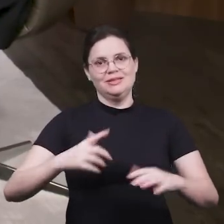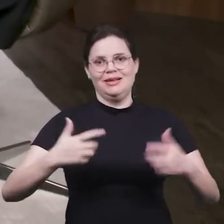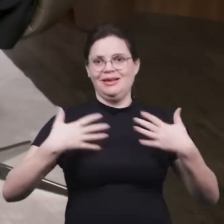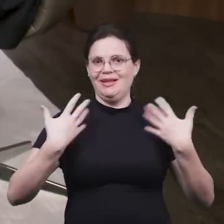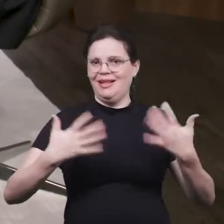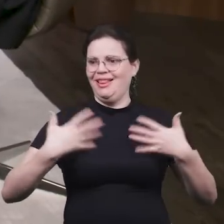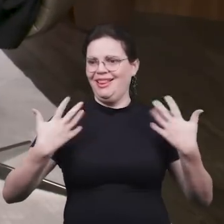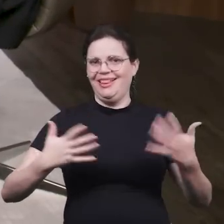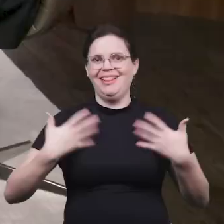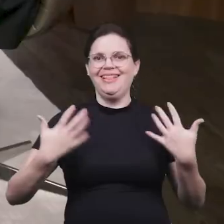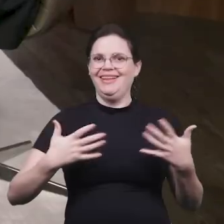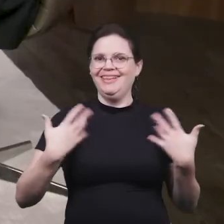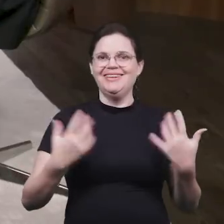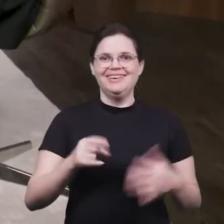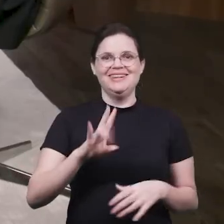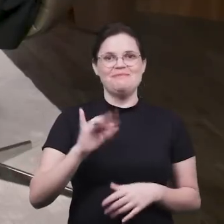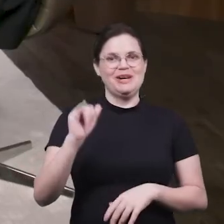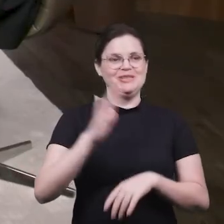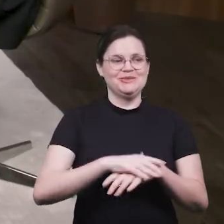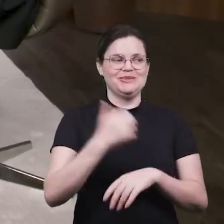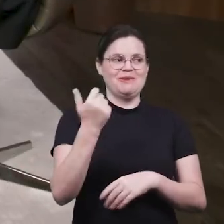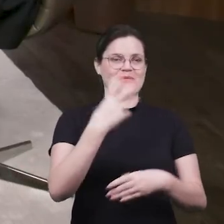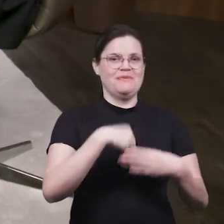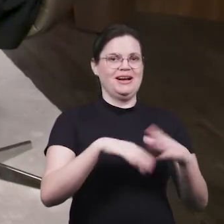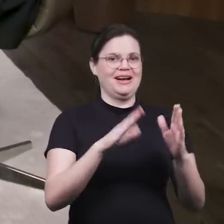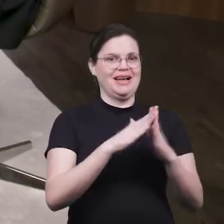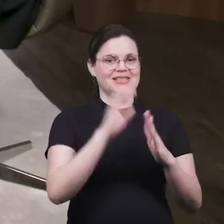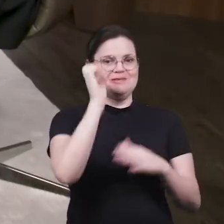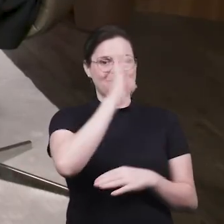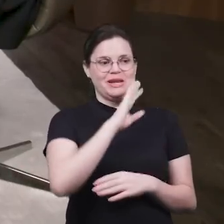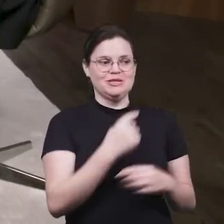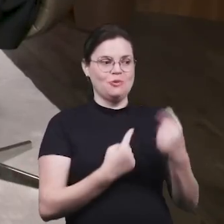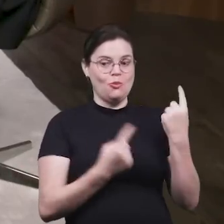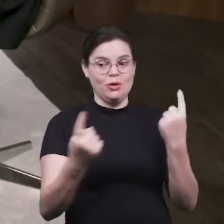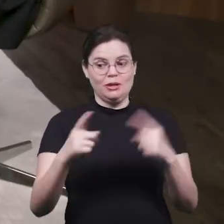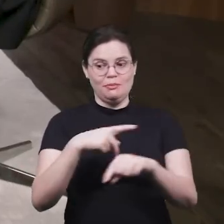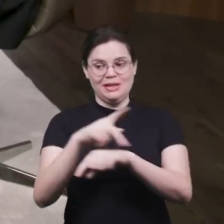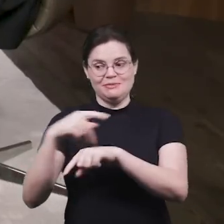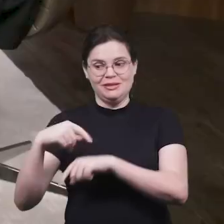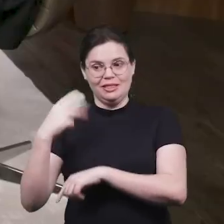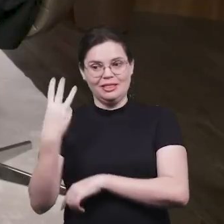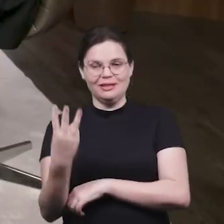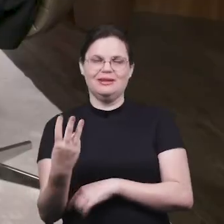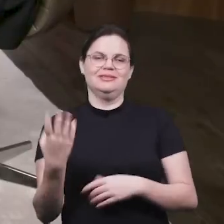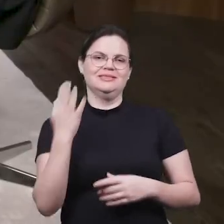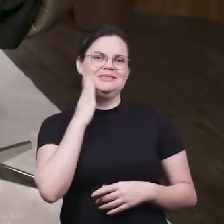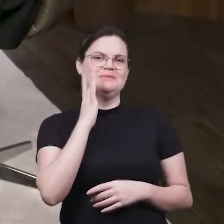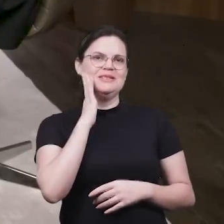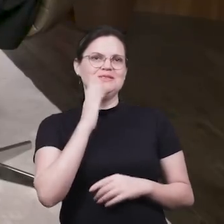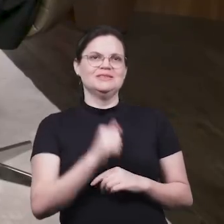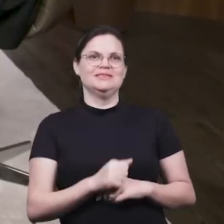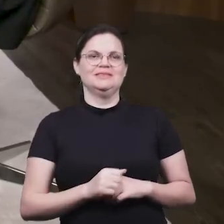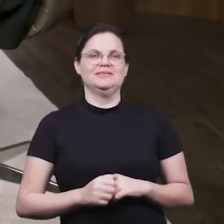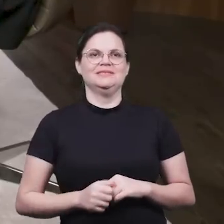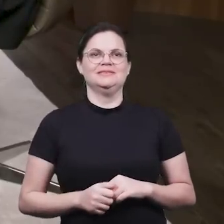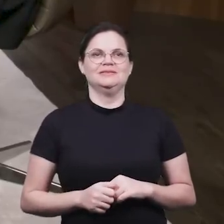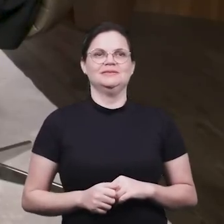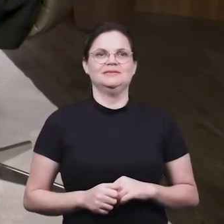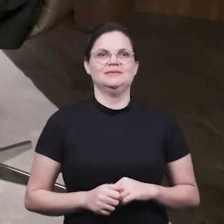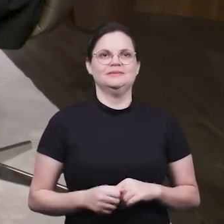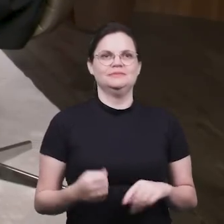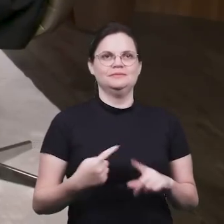Muito mais animada do que numa casa com uma nacionalidade só. Mas chama muita atenção